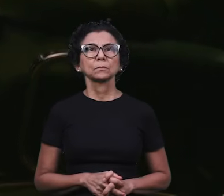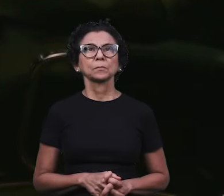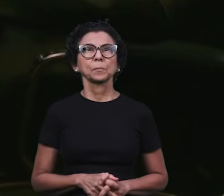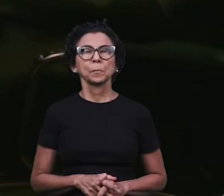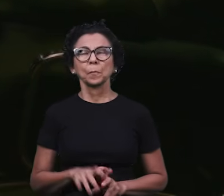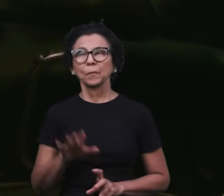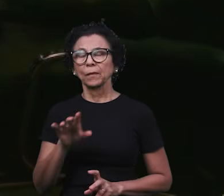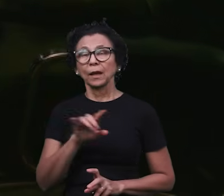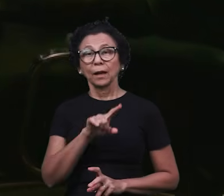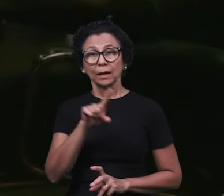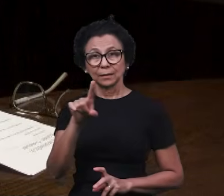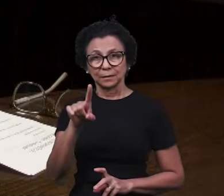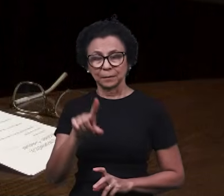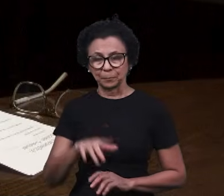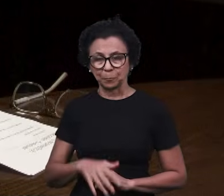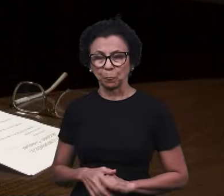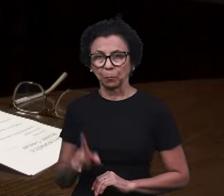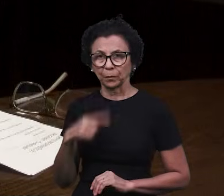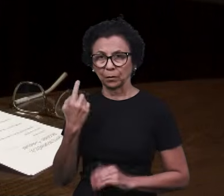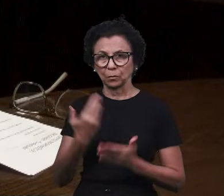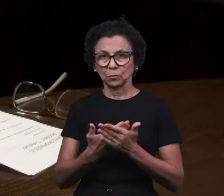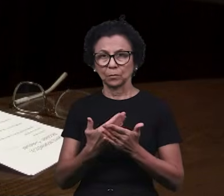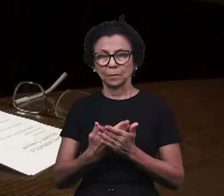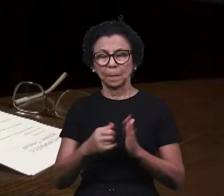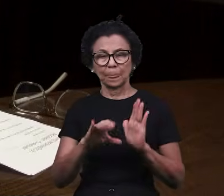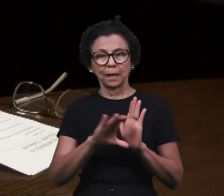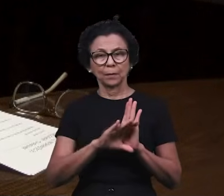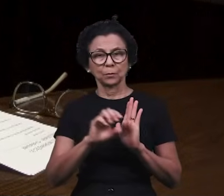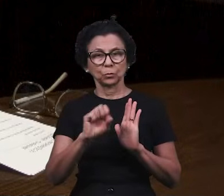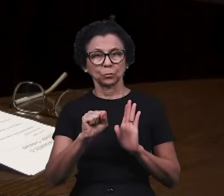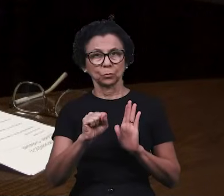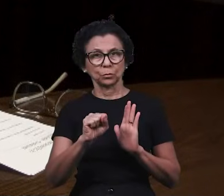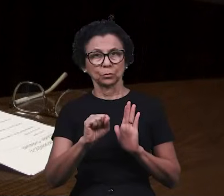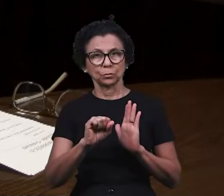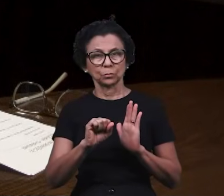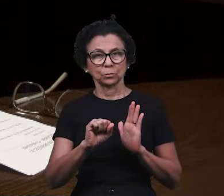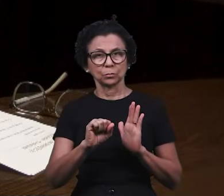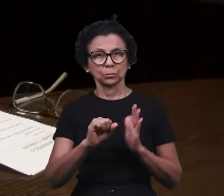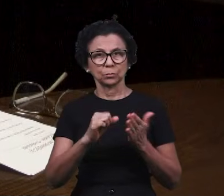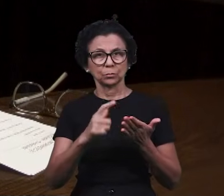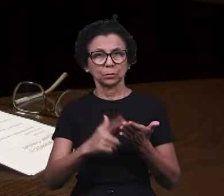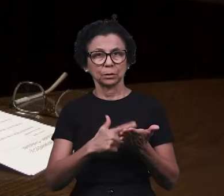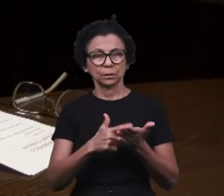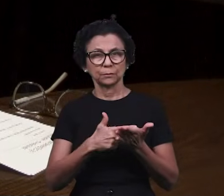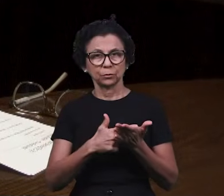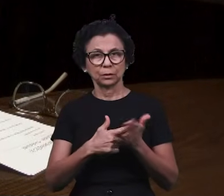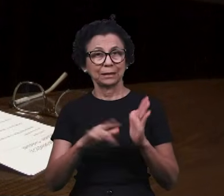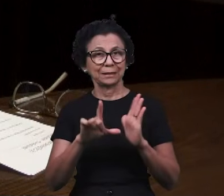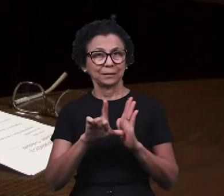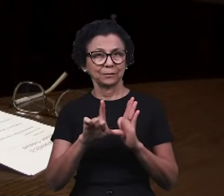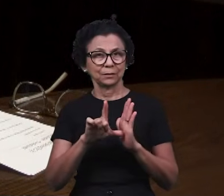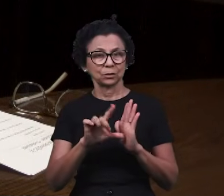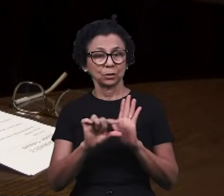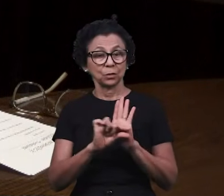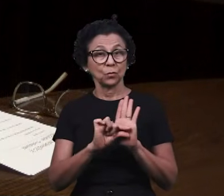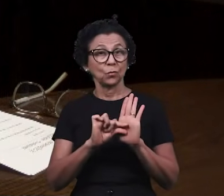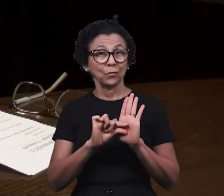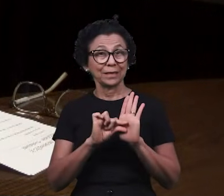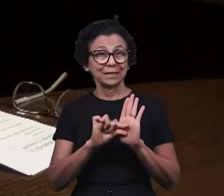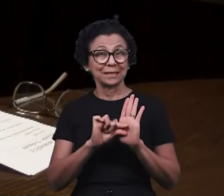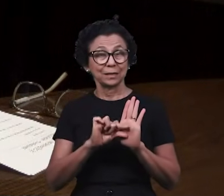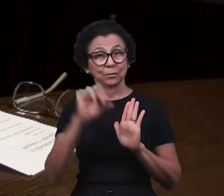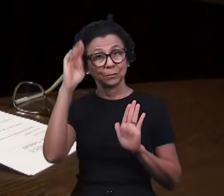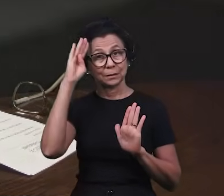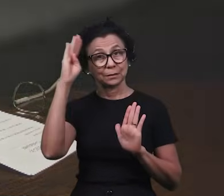situar você que está nos acompanhando, nós estamos no capítulo 8 do livro de Levítico. E eu acho que um versículo importante que pontua